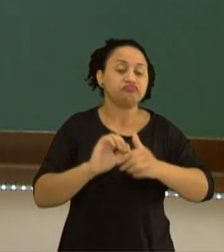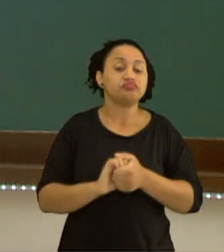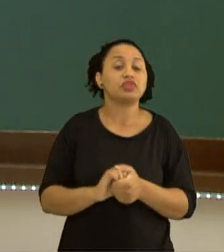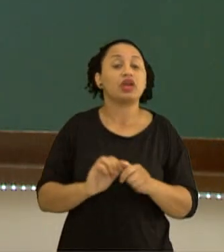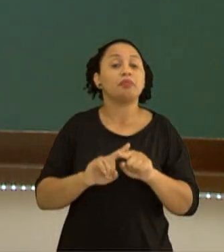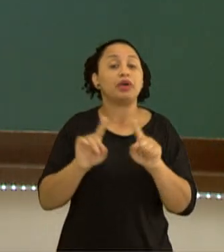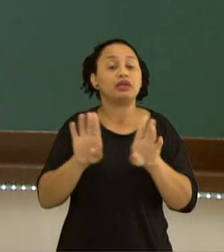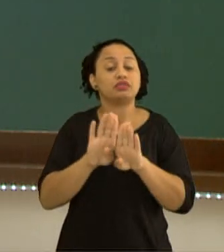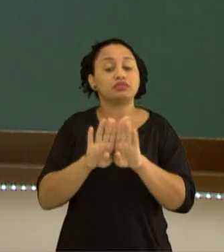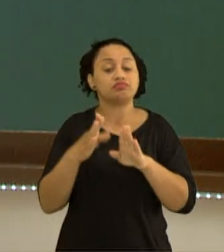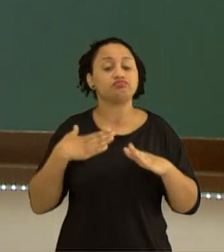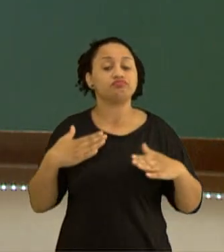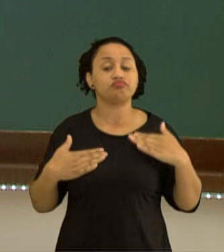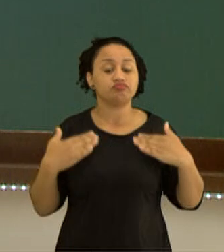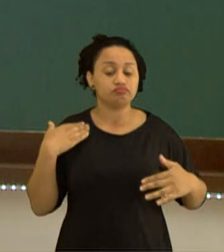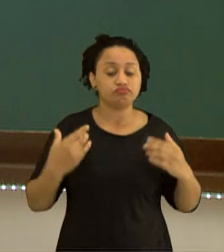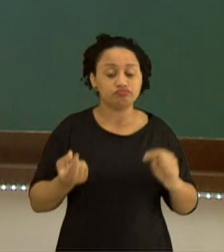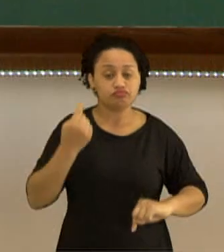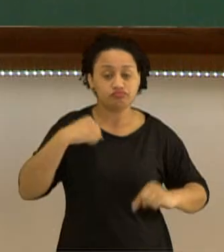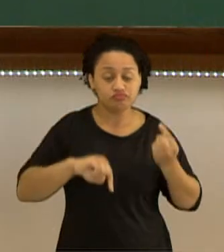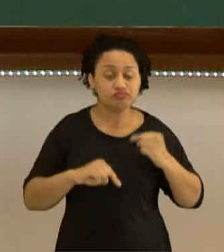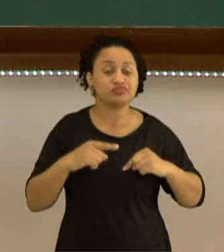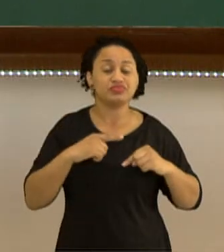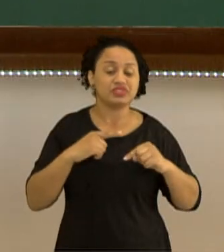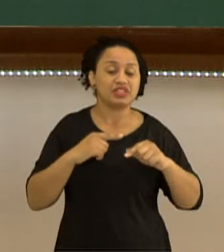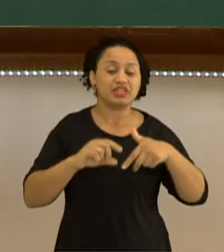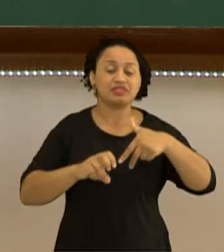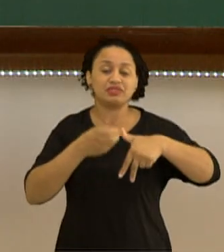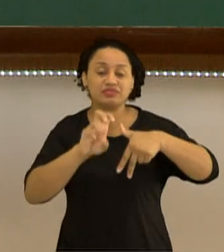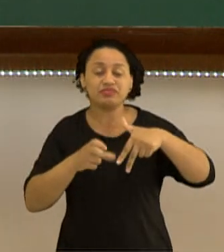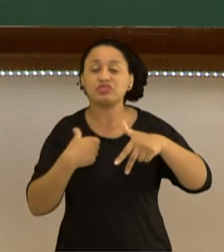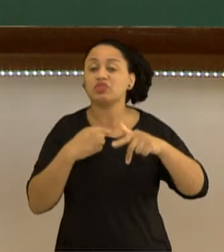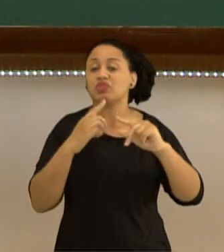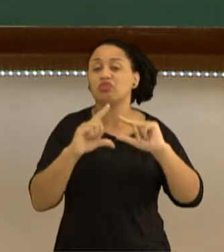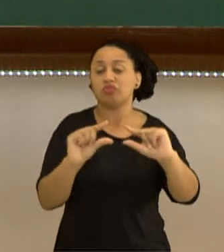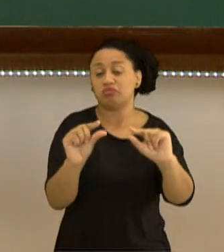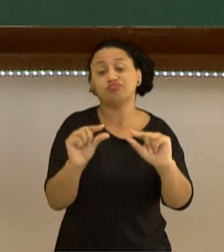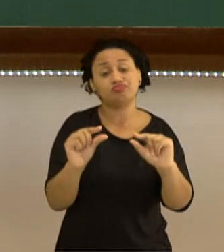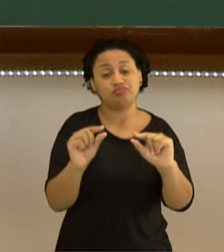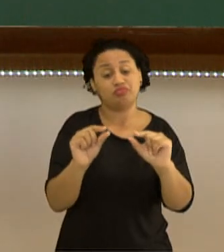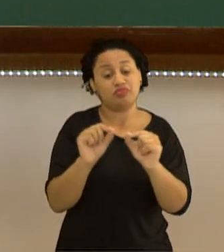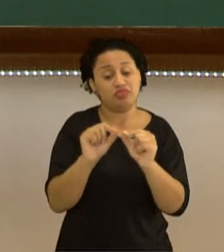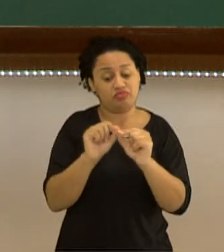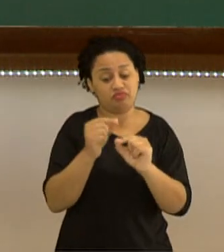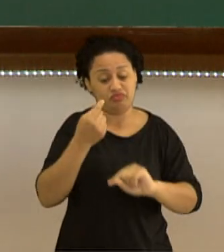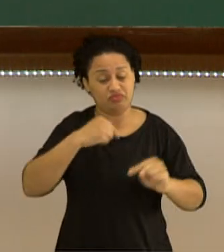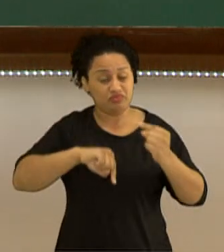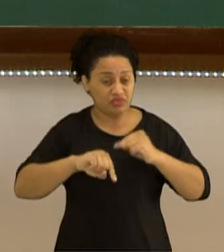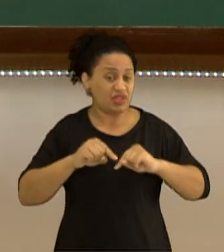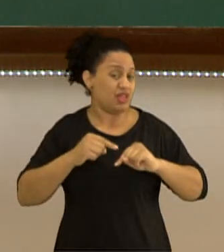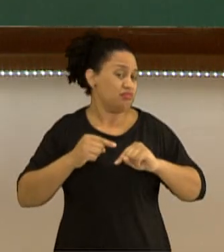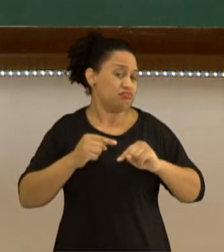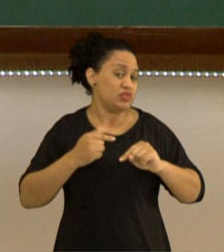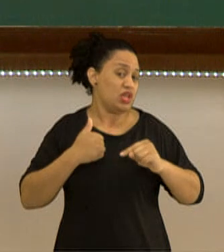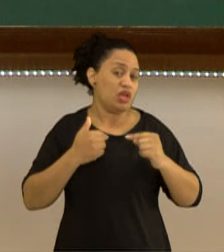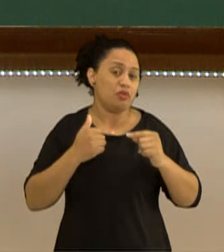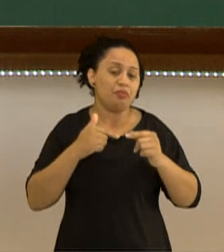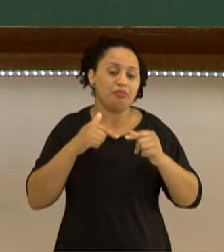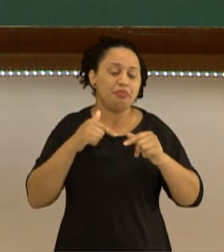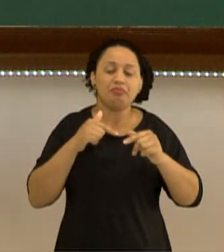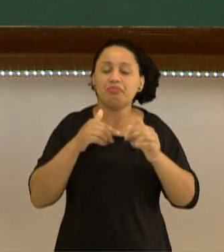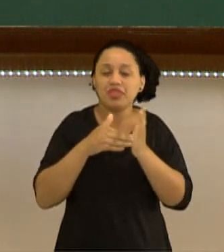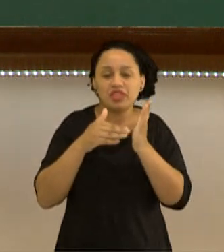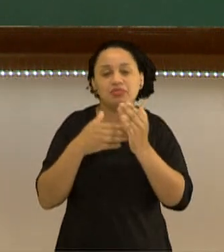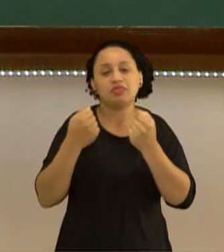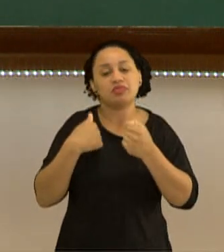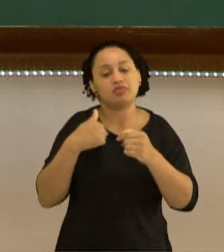gasto de energia para manter o nosso organismo funcionando, que é o gasto mínimo que a gente precisa. Desde que quando a gente está deitado, dormindo,